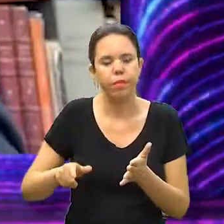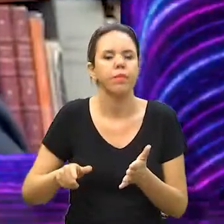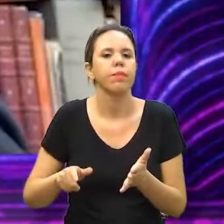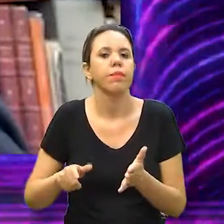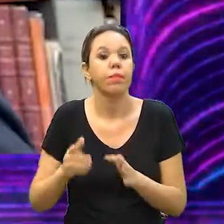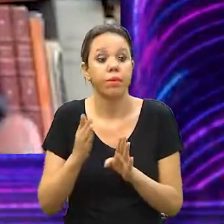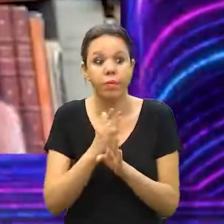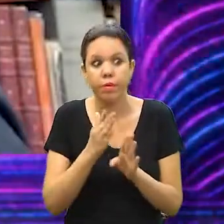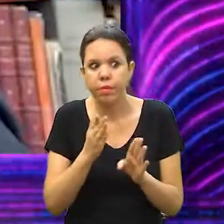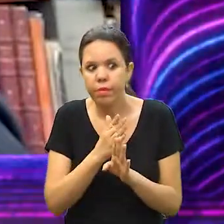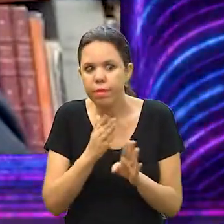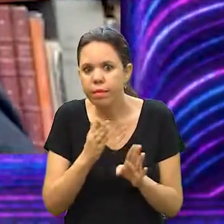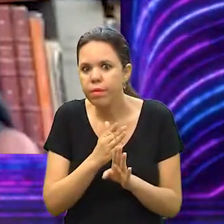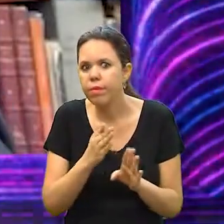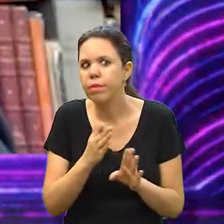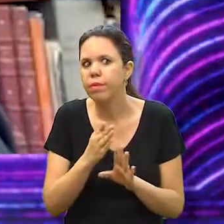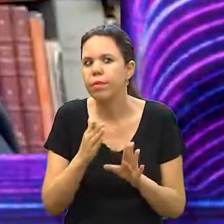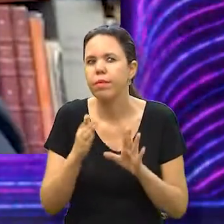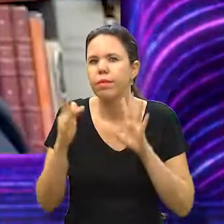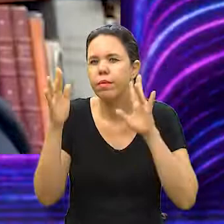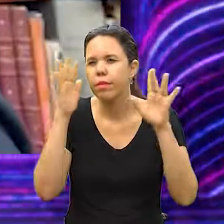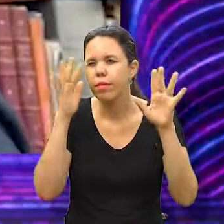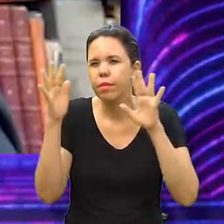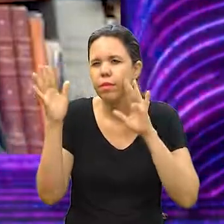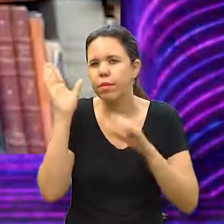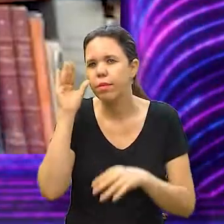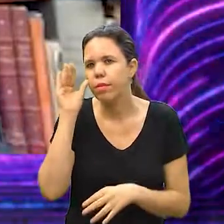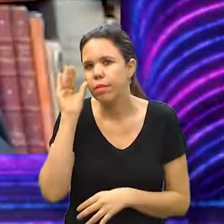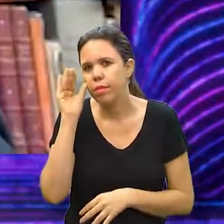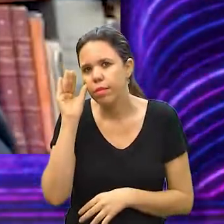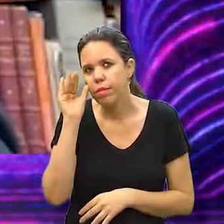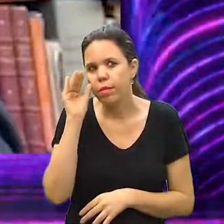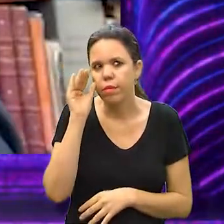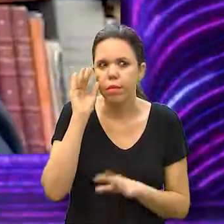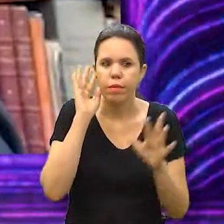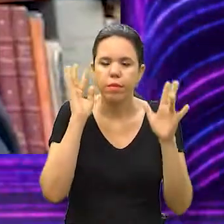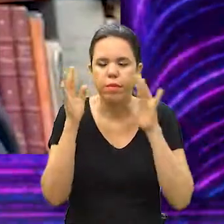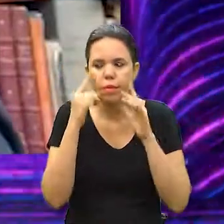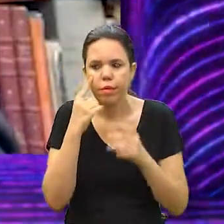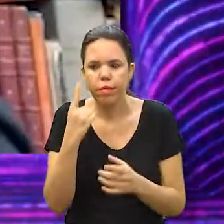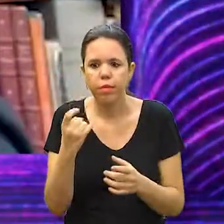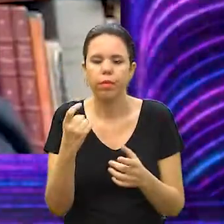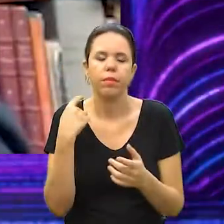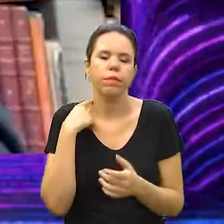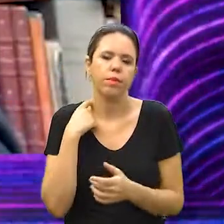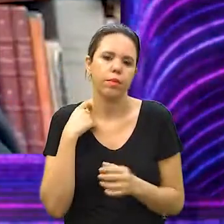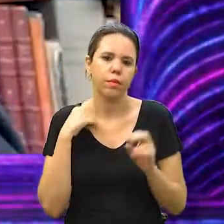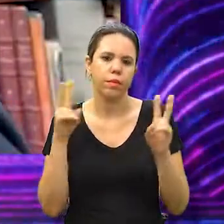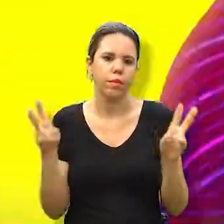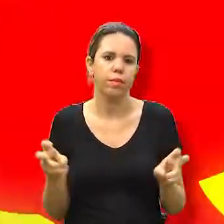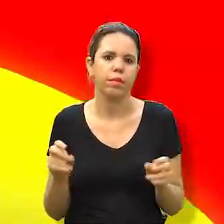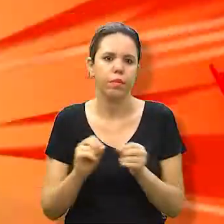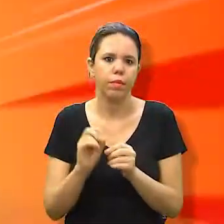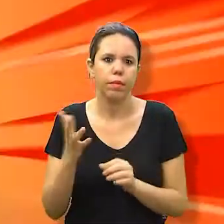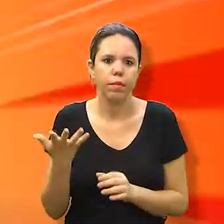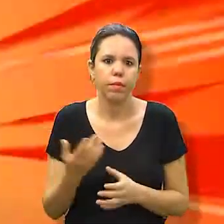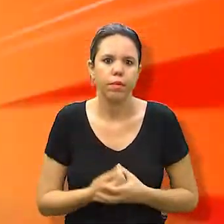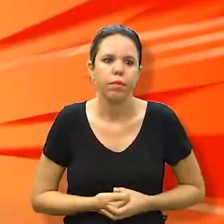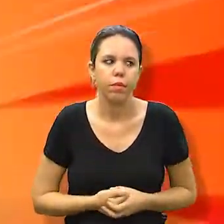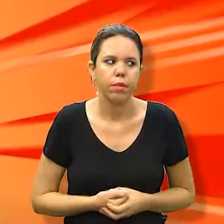leitor no sentido do suspense, de ele se entreter, se interessar pelo tema, saber o que